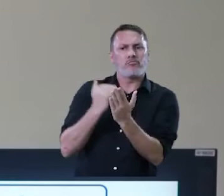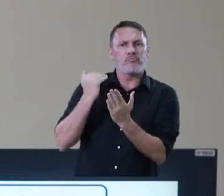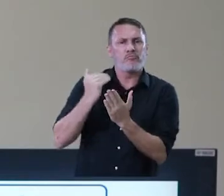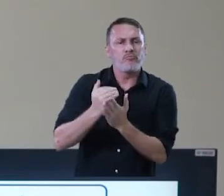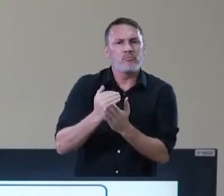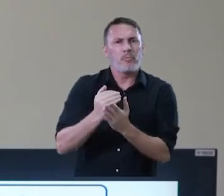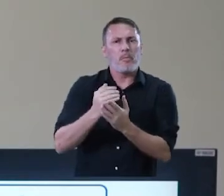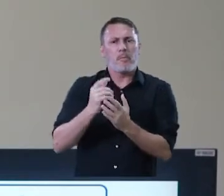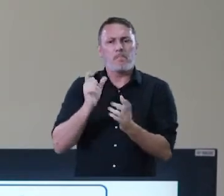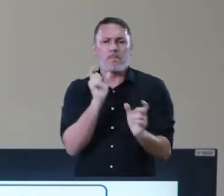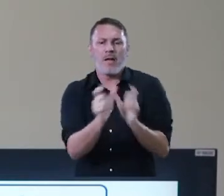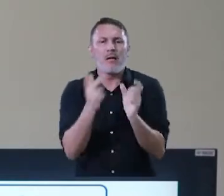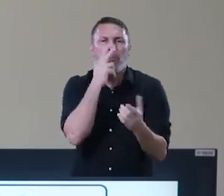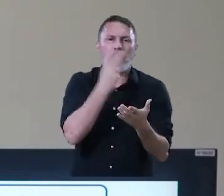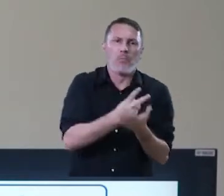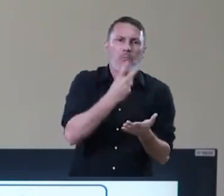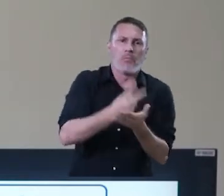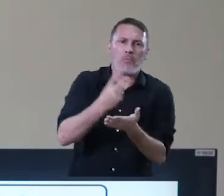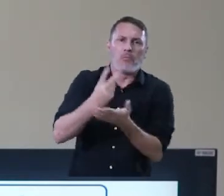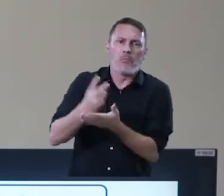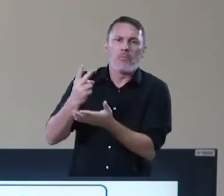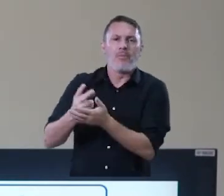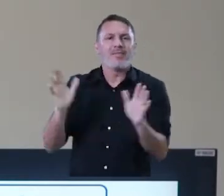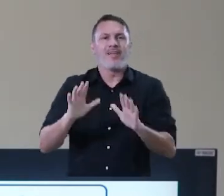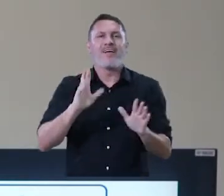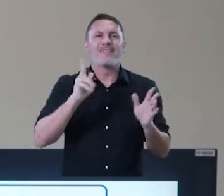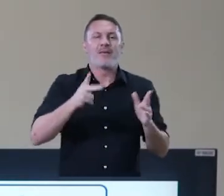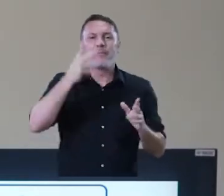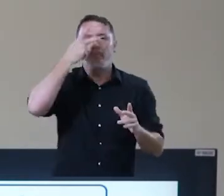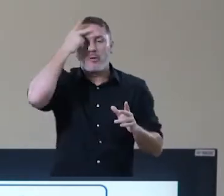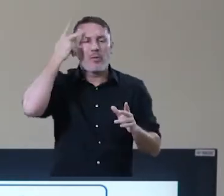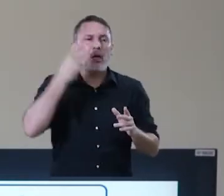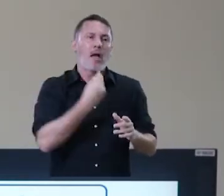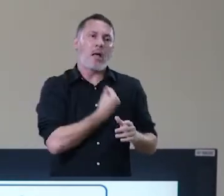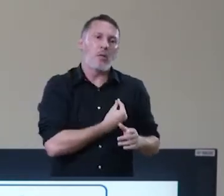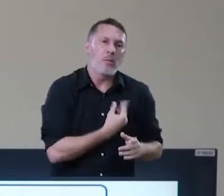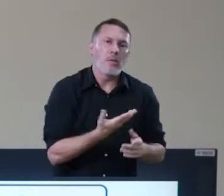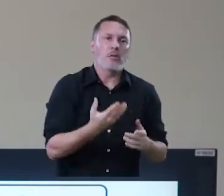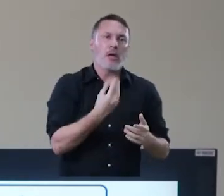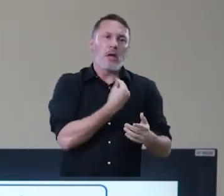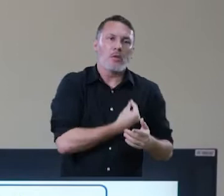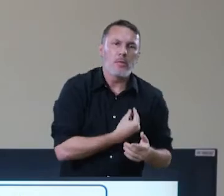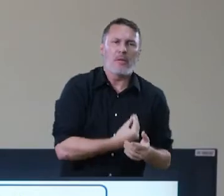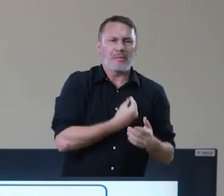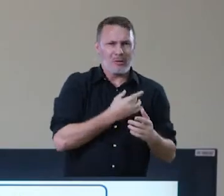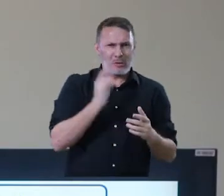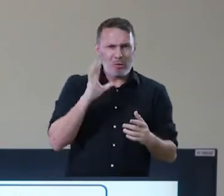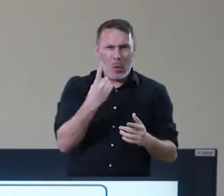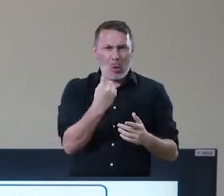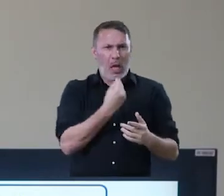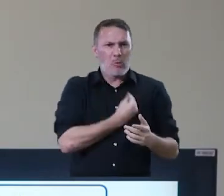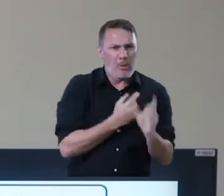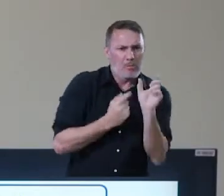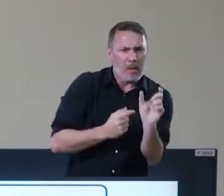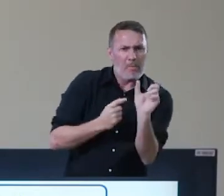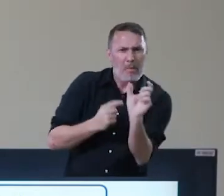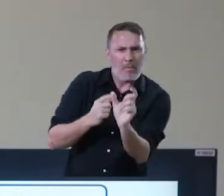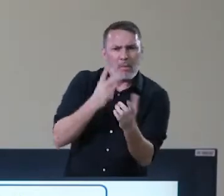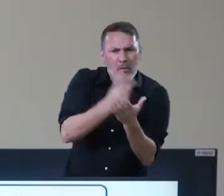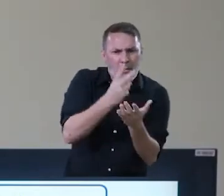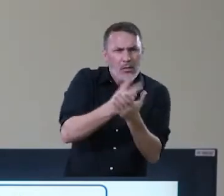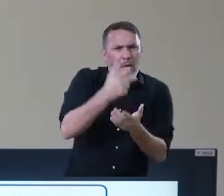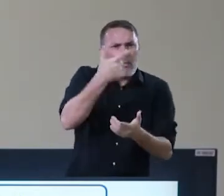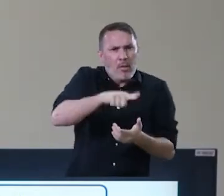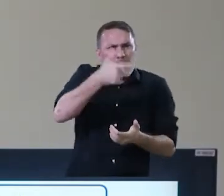na mesmice. Por exemplo, tem alunos que só começam a redação atualmente, atualmente, atualmente, calma aí. Será que só existe essa palavra para iniciar